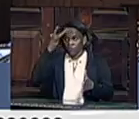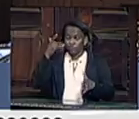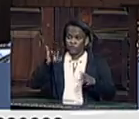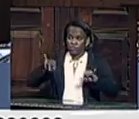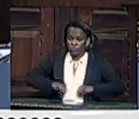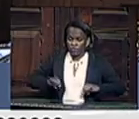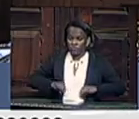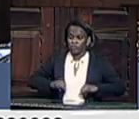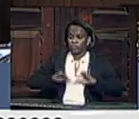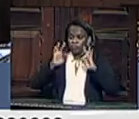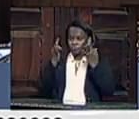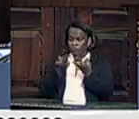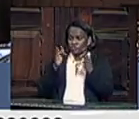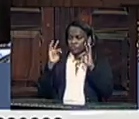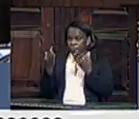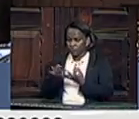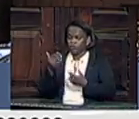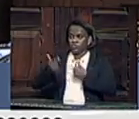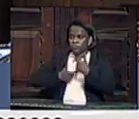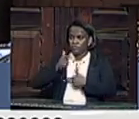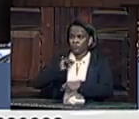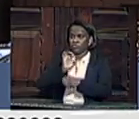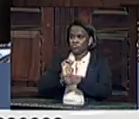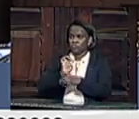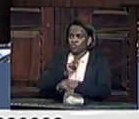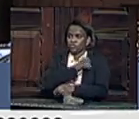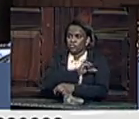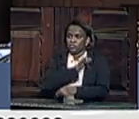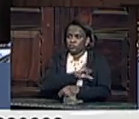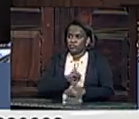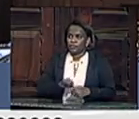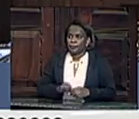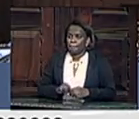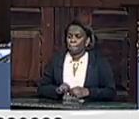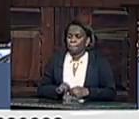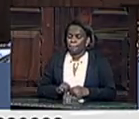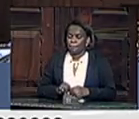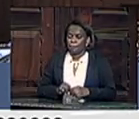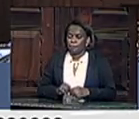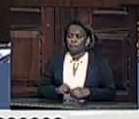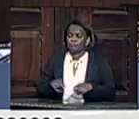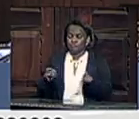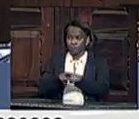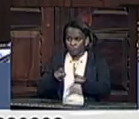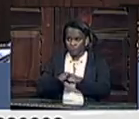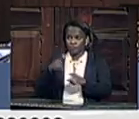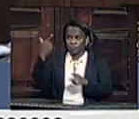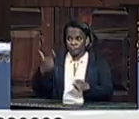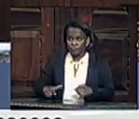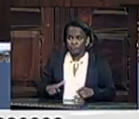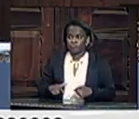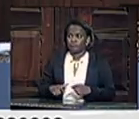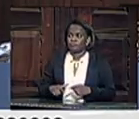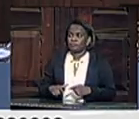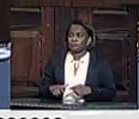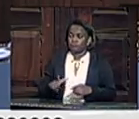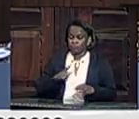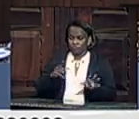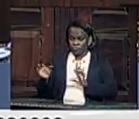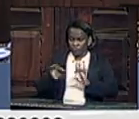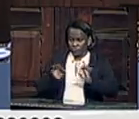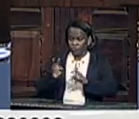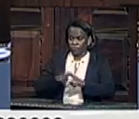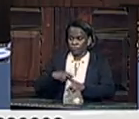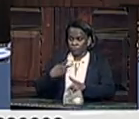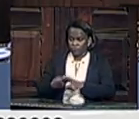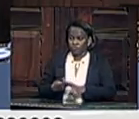penalizar famílias trabalhadoras do estado do Rio de Janeiro. Além disso, o projeto